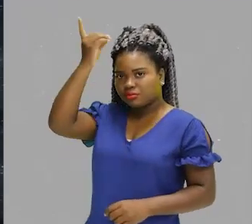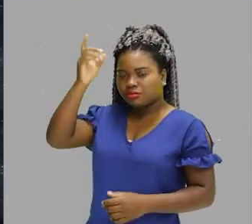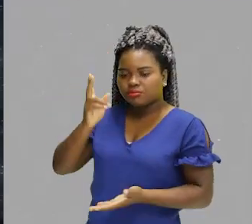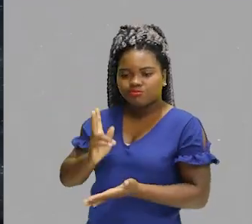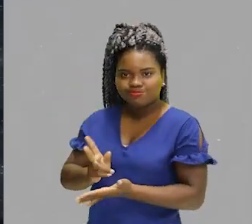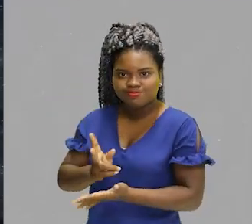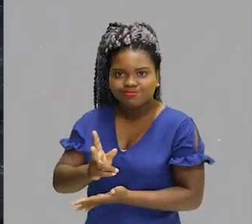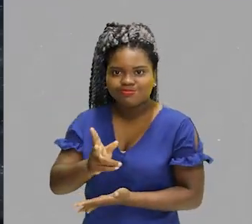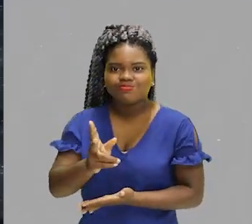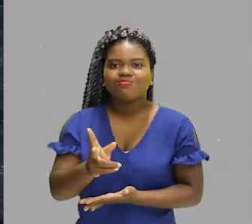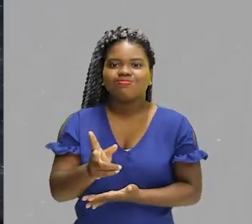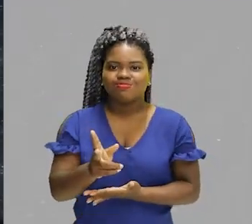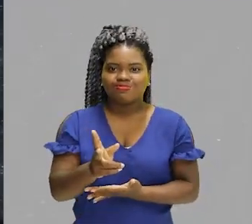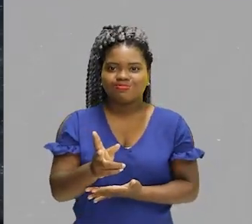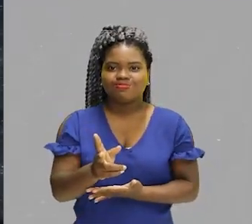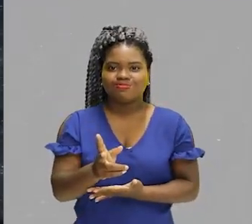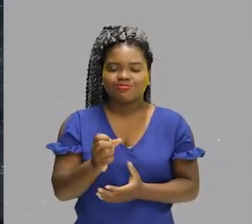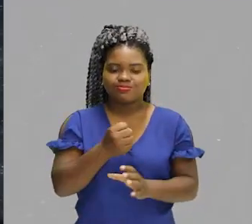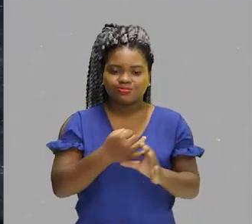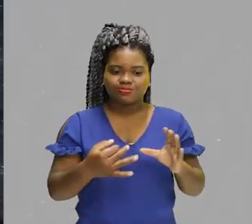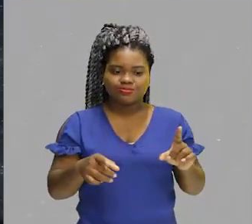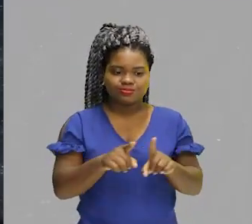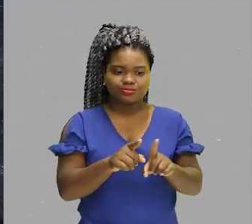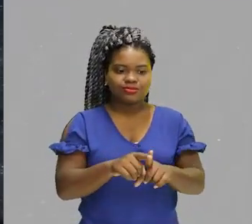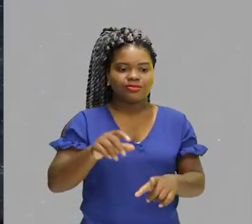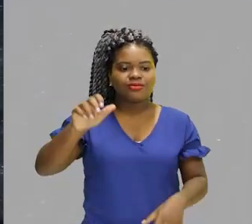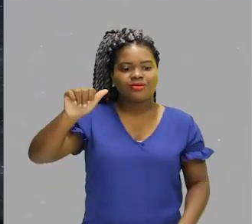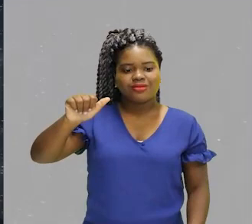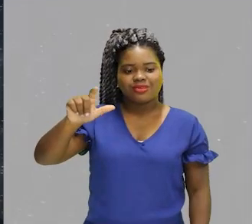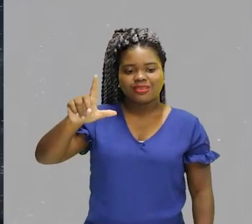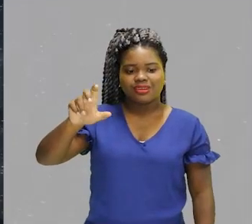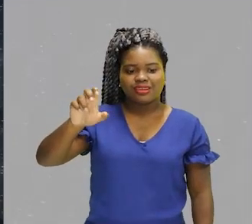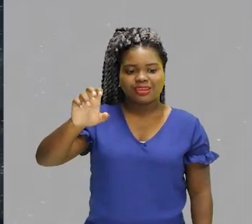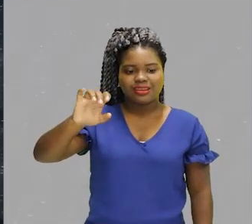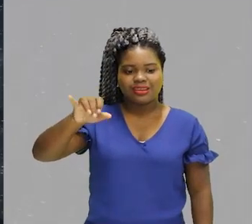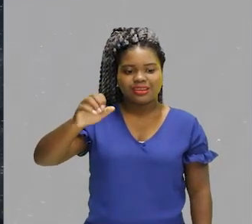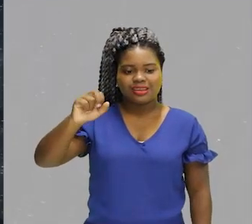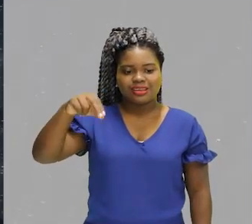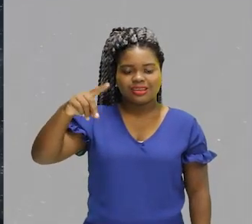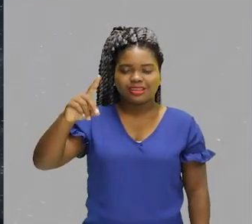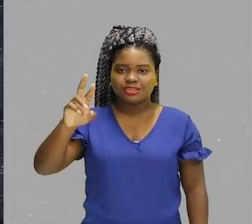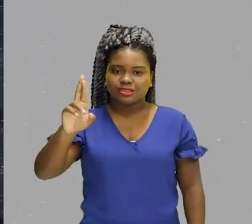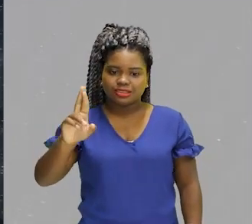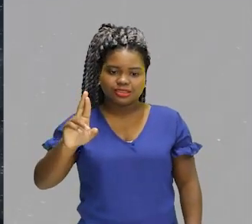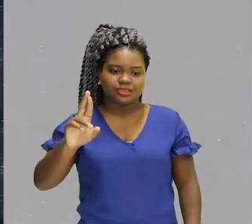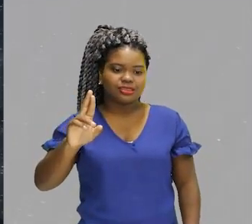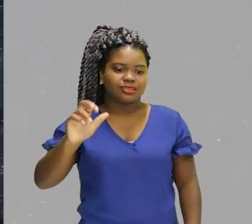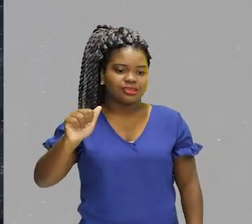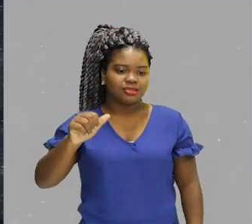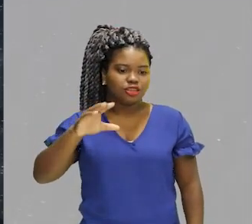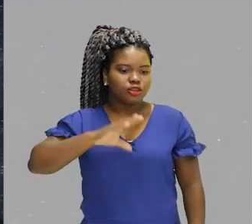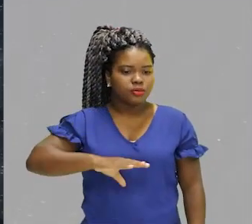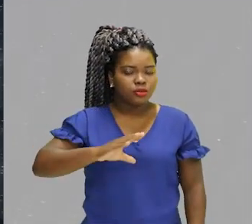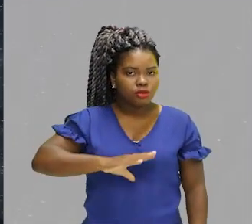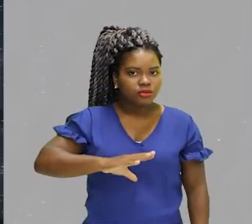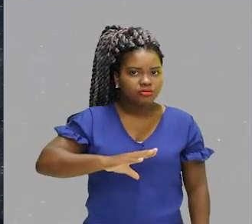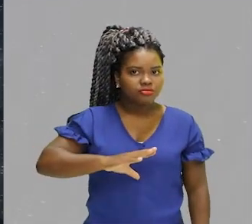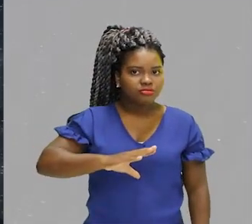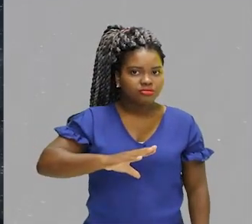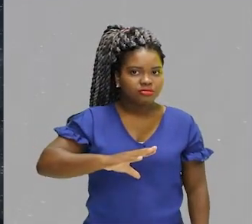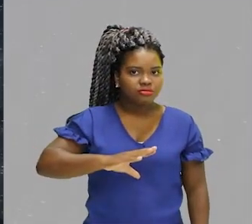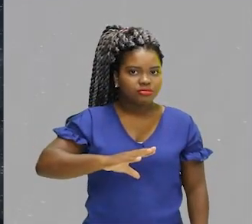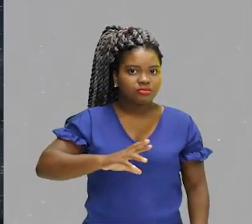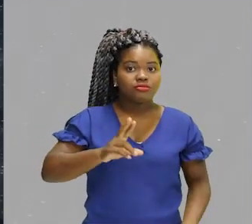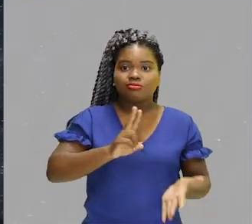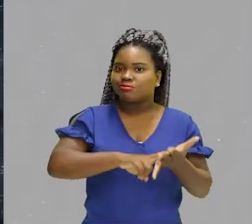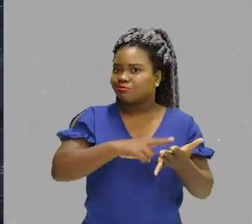aqui, Alejandra, em português, Alejandra, tá? Não se traduz nome